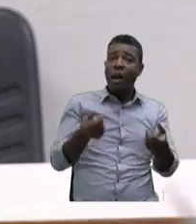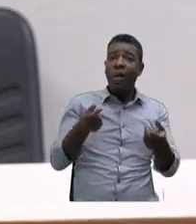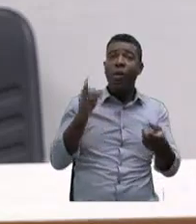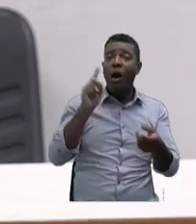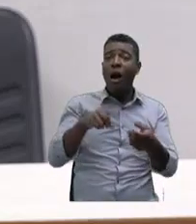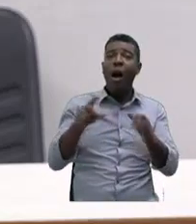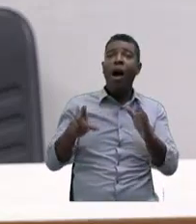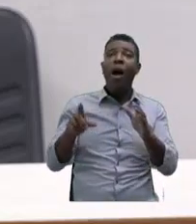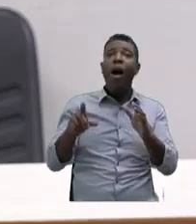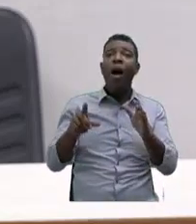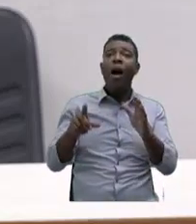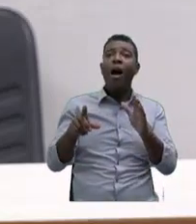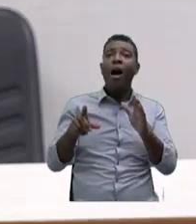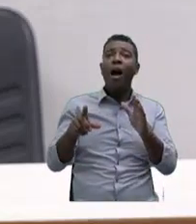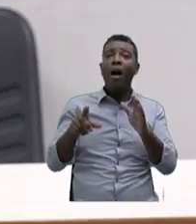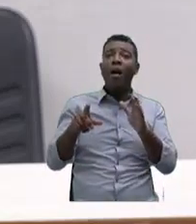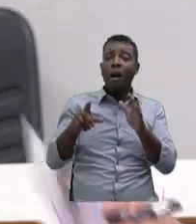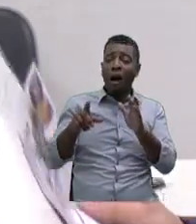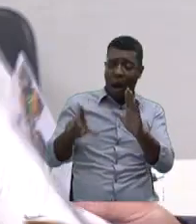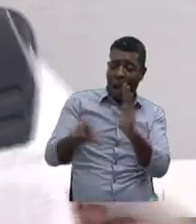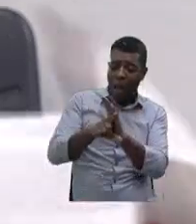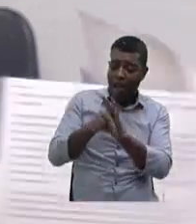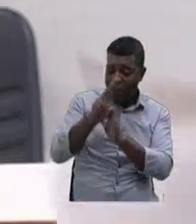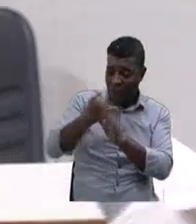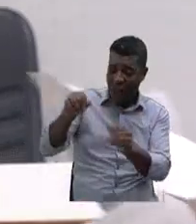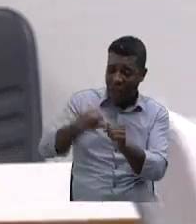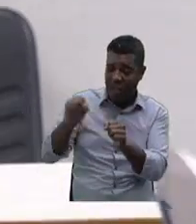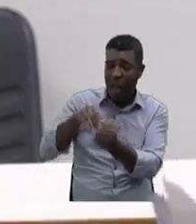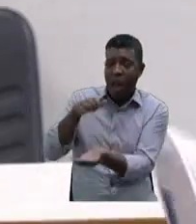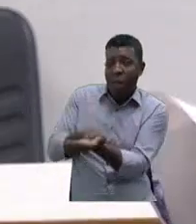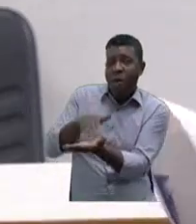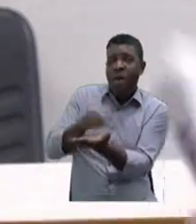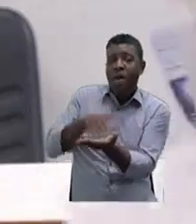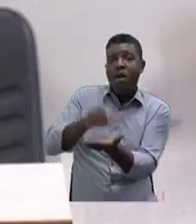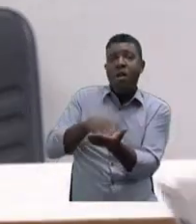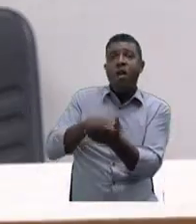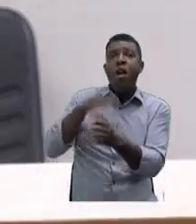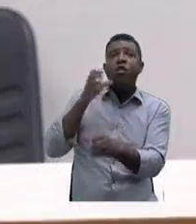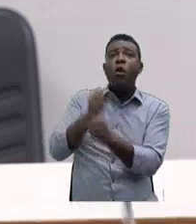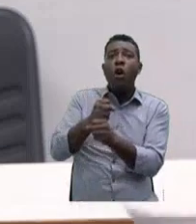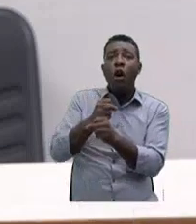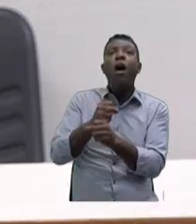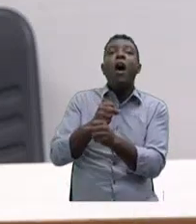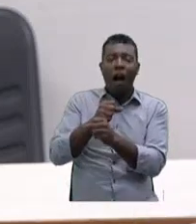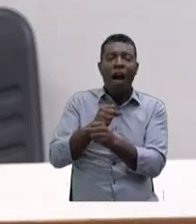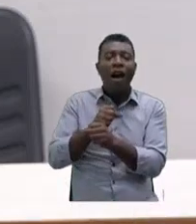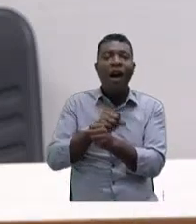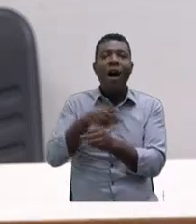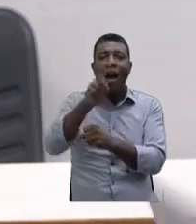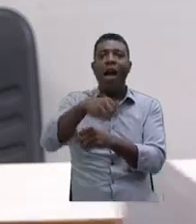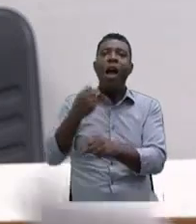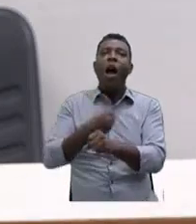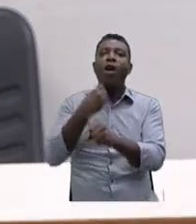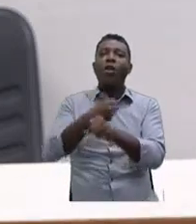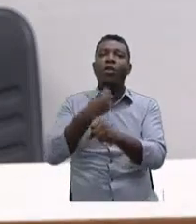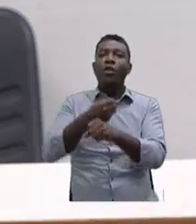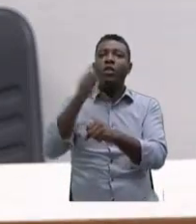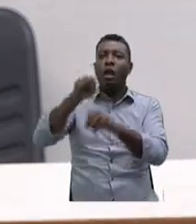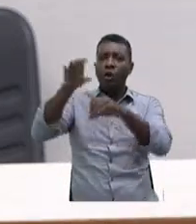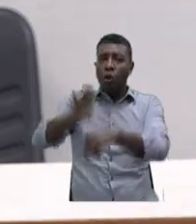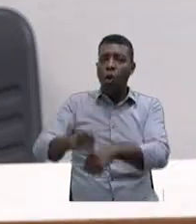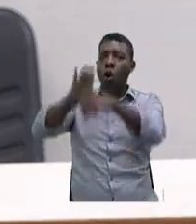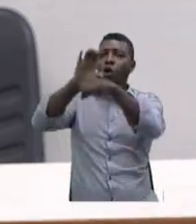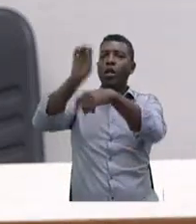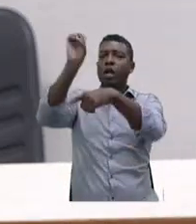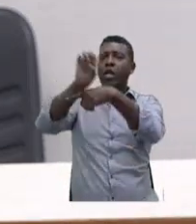a prestação de contas seja mais facilitada é essa construção que o Conselho Estadual